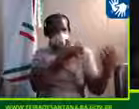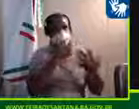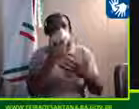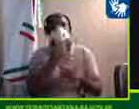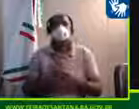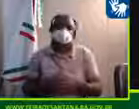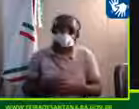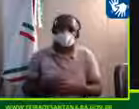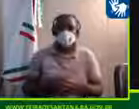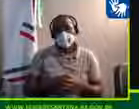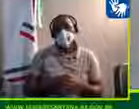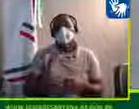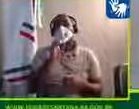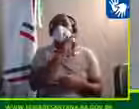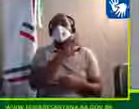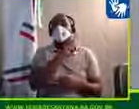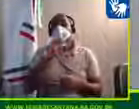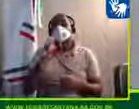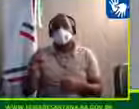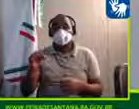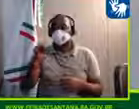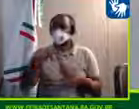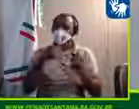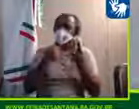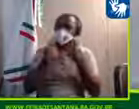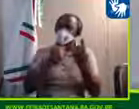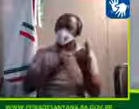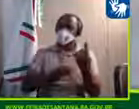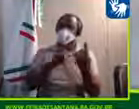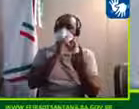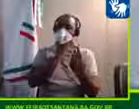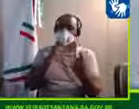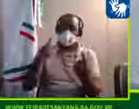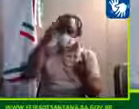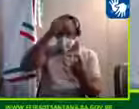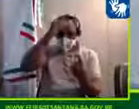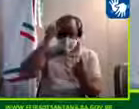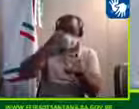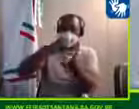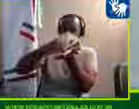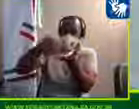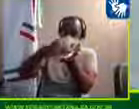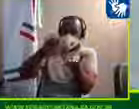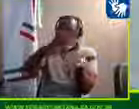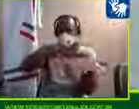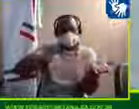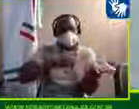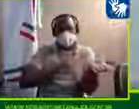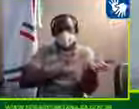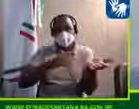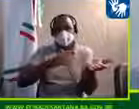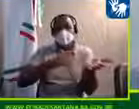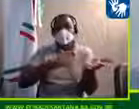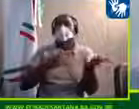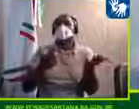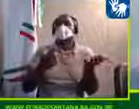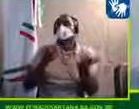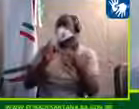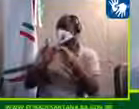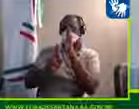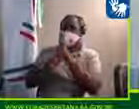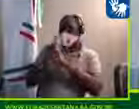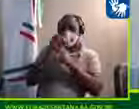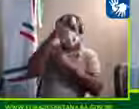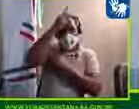Bom dia aos presentes na entrevista, bom dia ao prefeito, aos secretários que estão participando também. Prefeito,